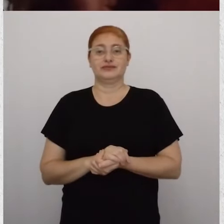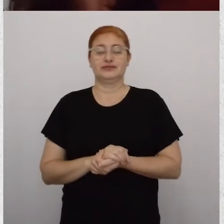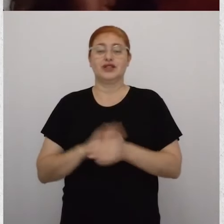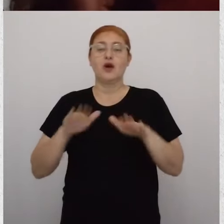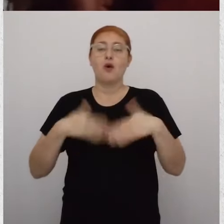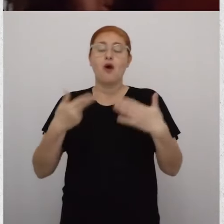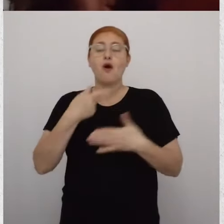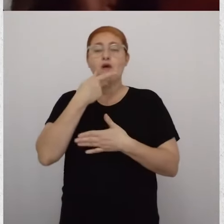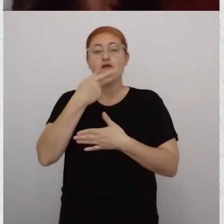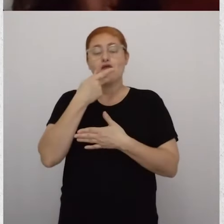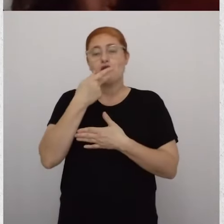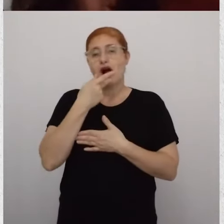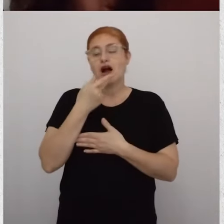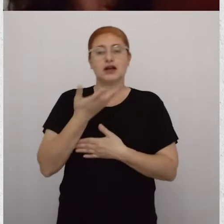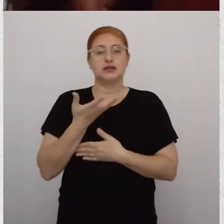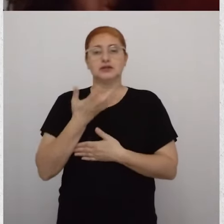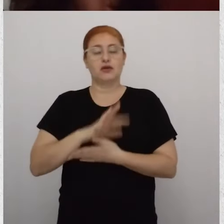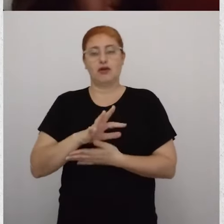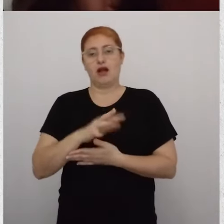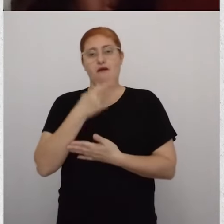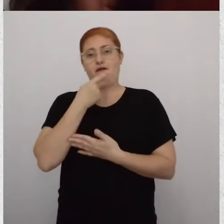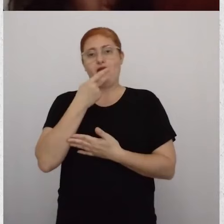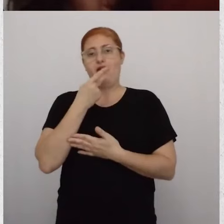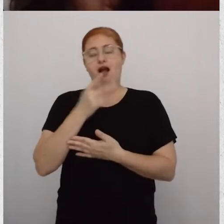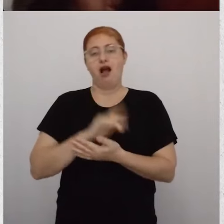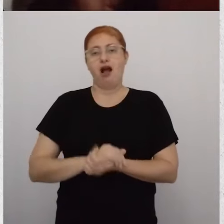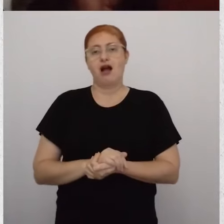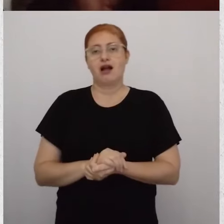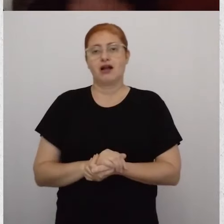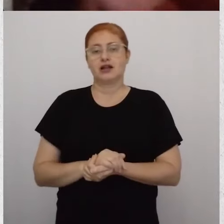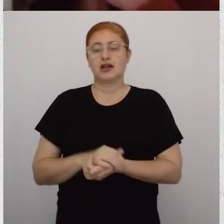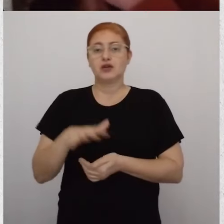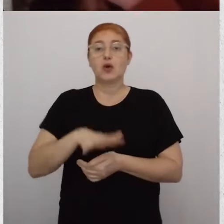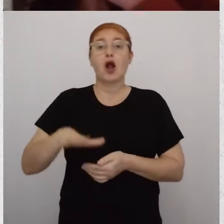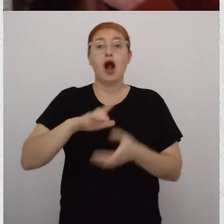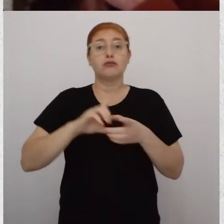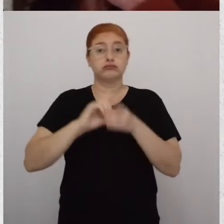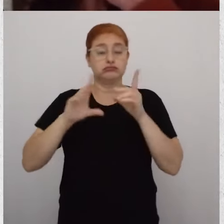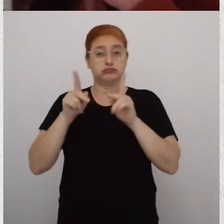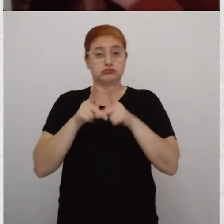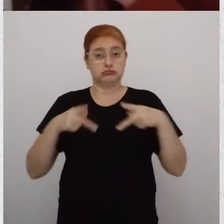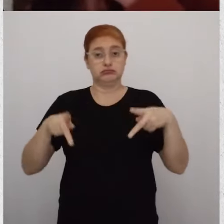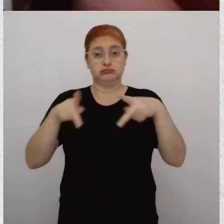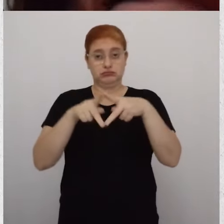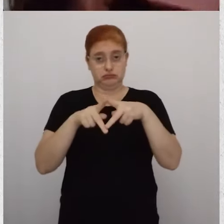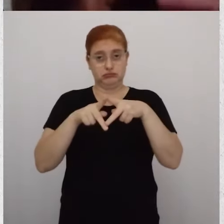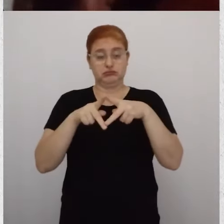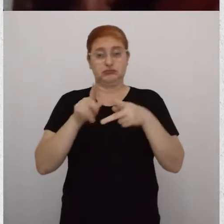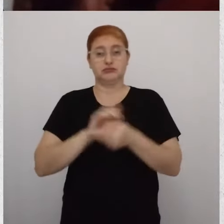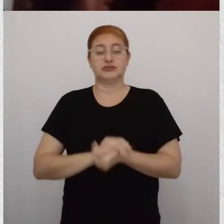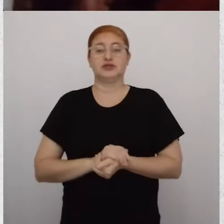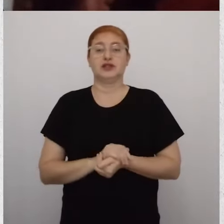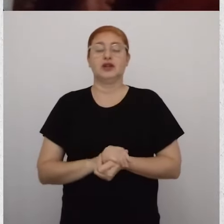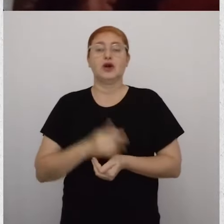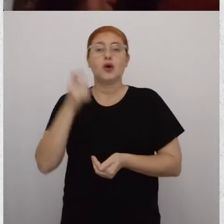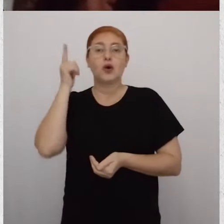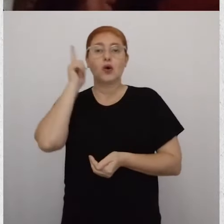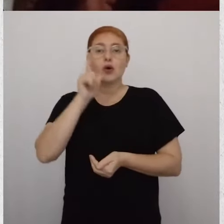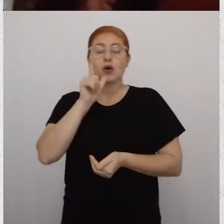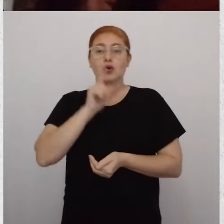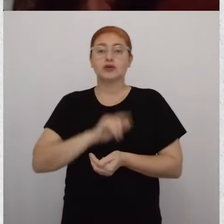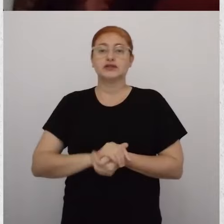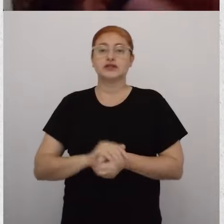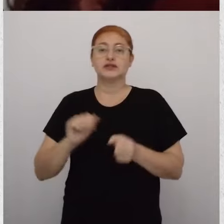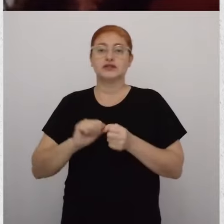quando eu falo isso, eu não estou querendo colocar como se o campo democrático popular desse conta de tudo que a gente tem